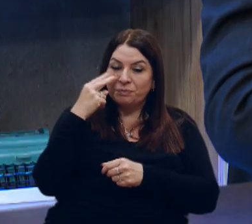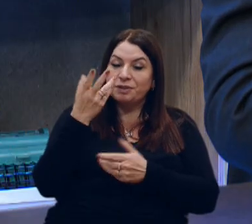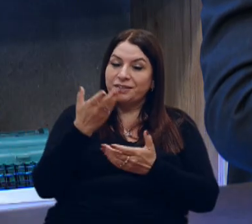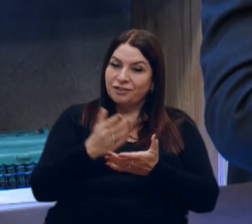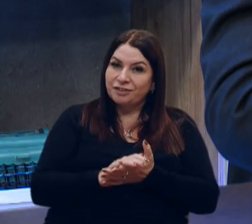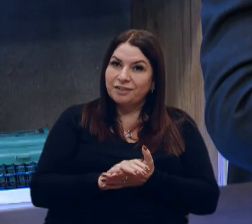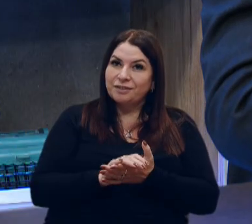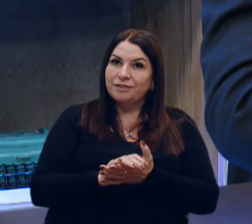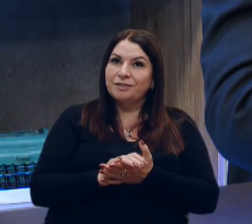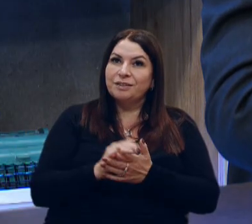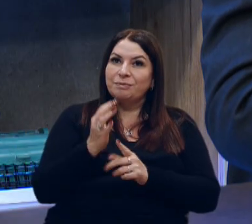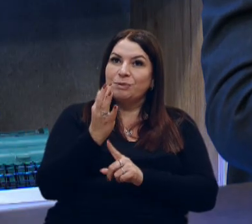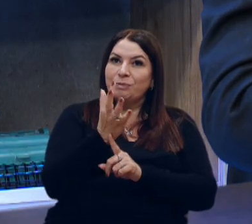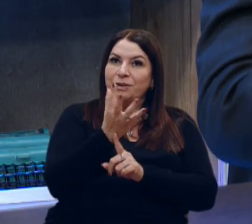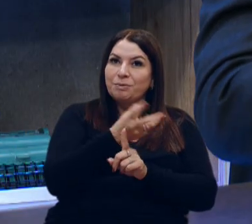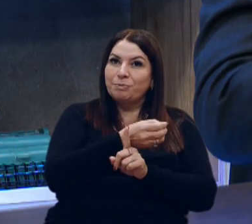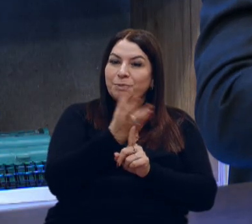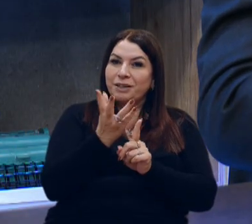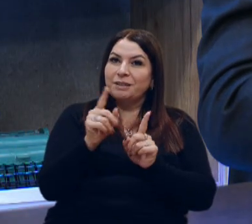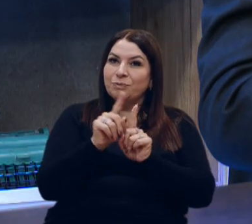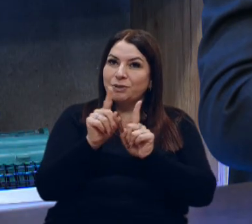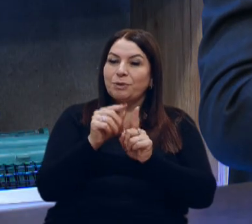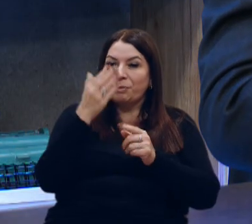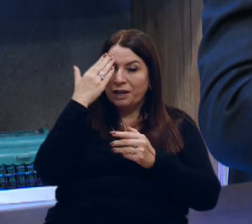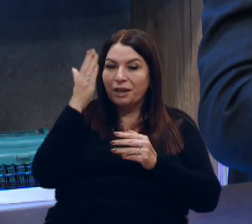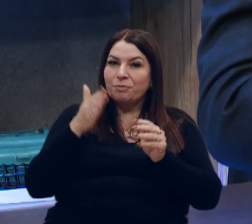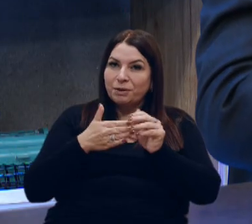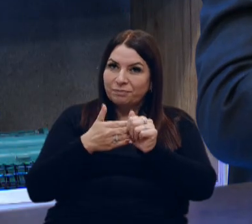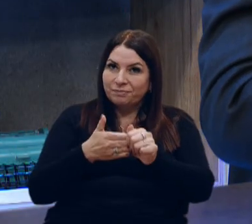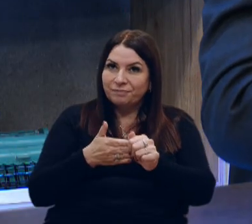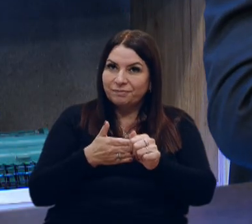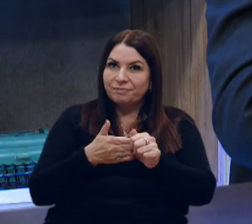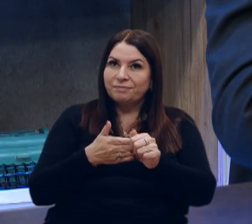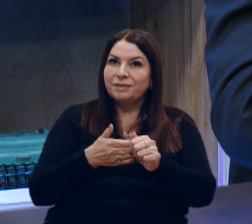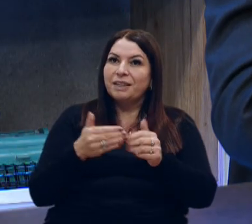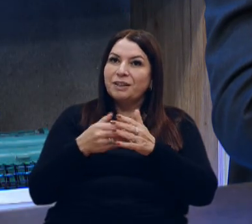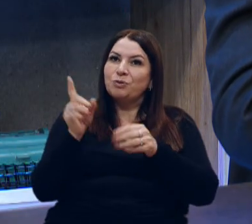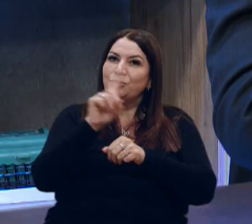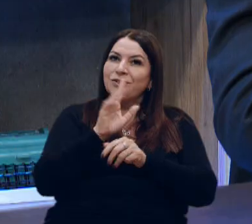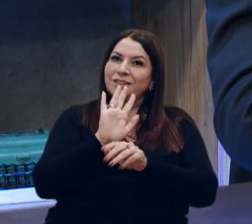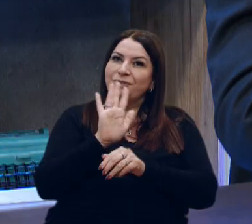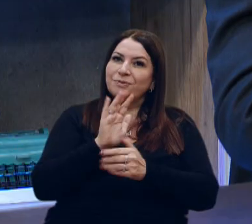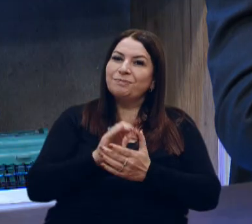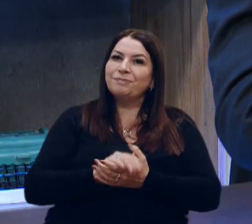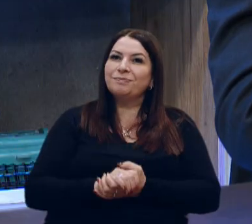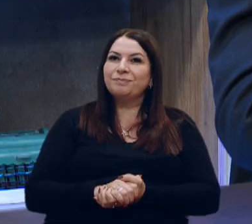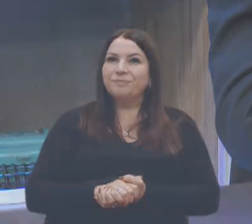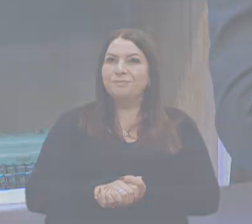Sandro Fantinel, do Republicanos. Obrigado pela audiência. Até o nosso próximo encontro.